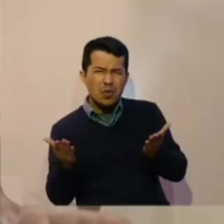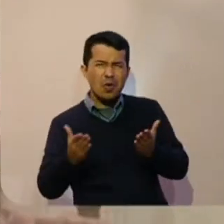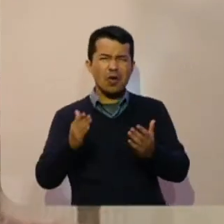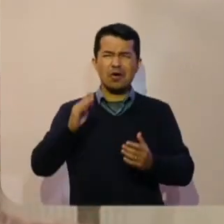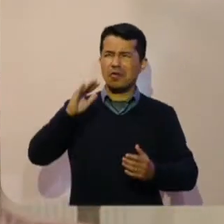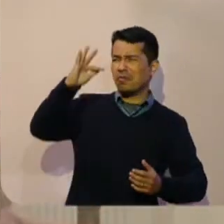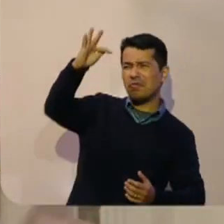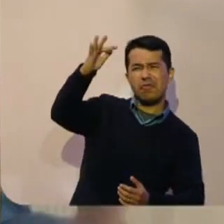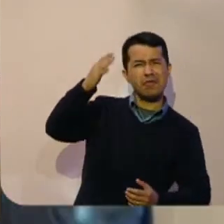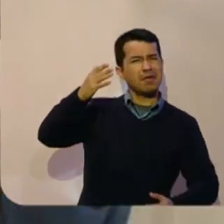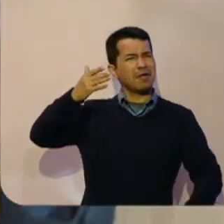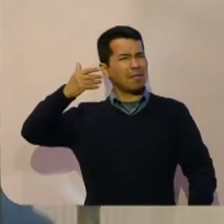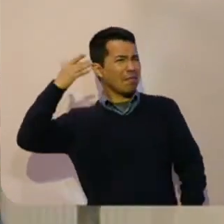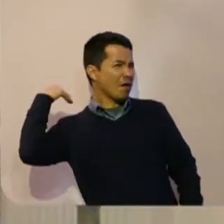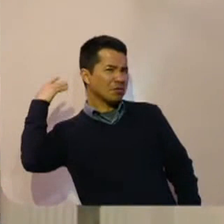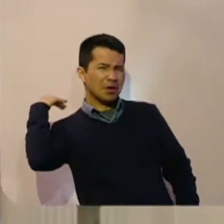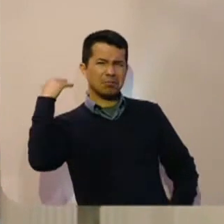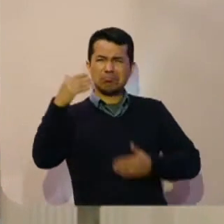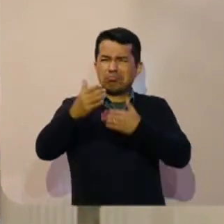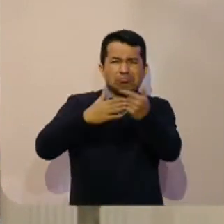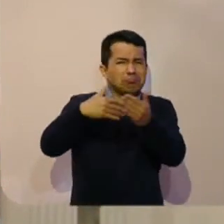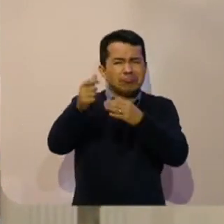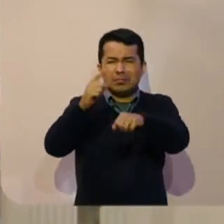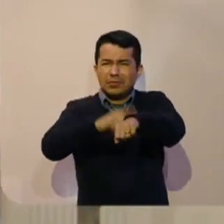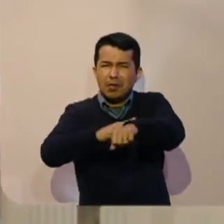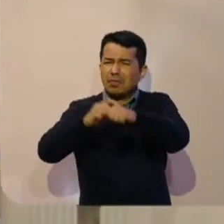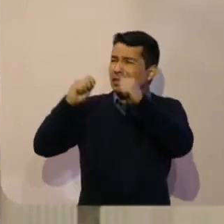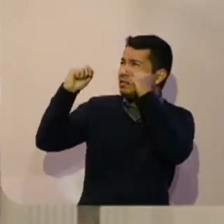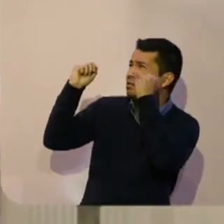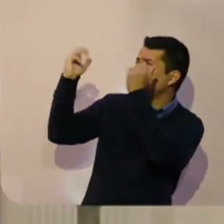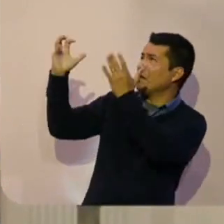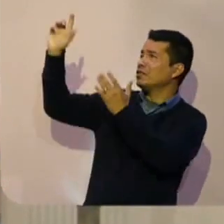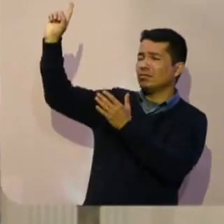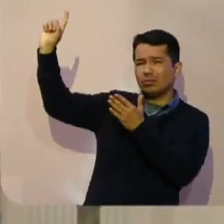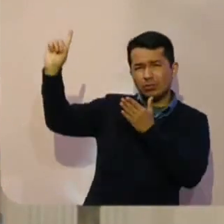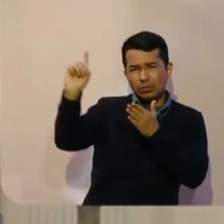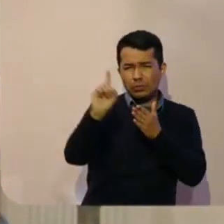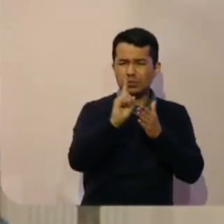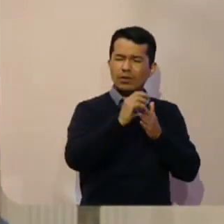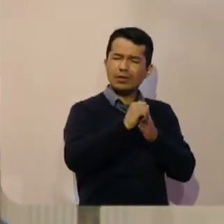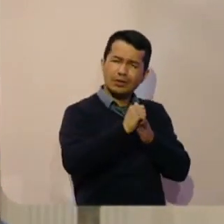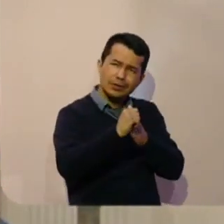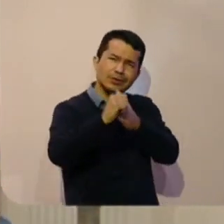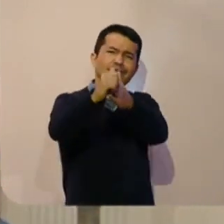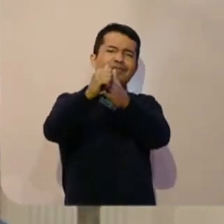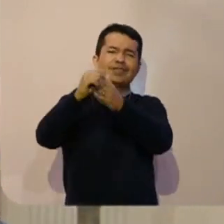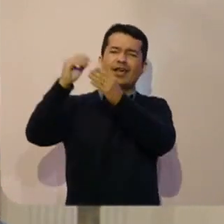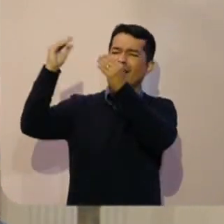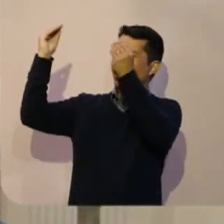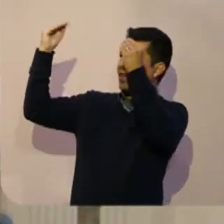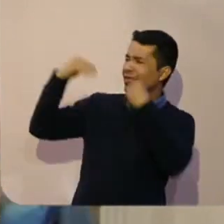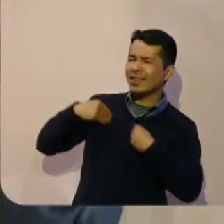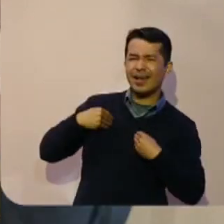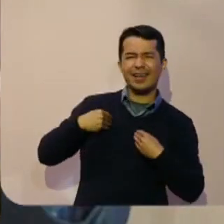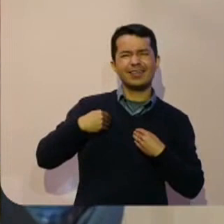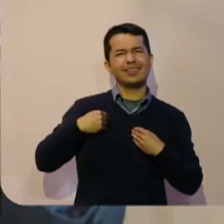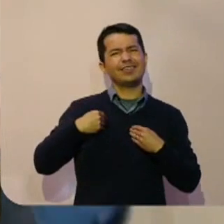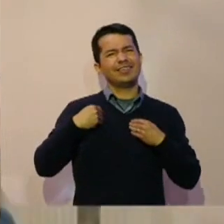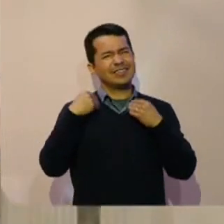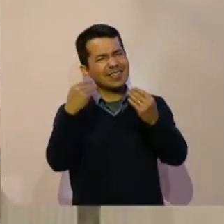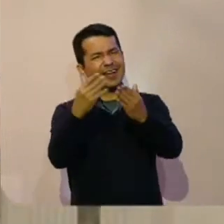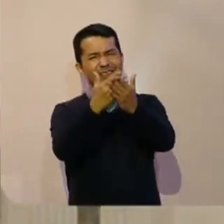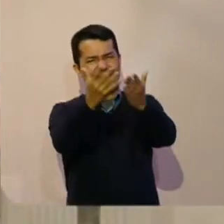nosso futuro, e ele vai nos dar a direção, a vida e a graça. E aí pela fé a gente vai